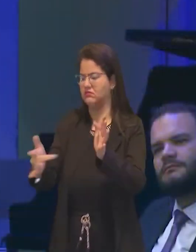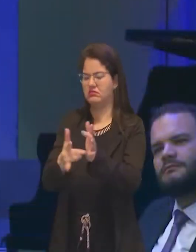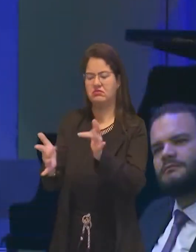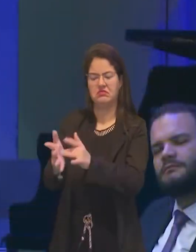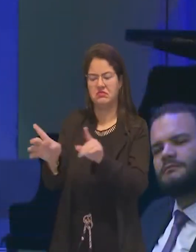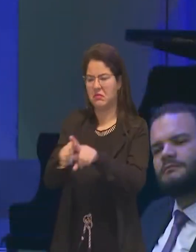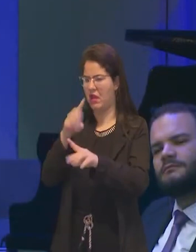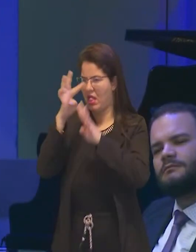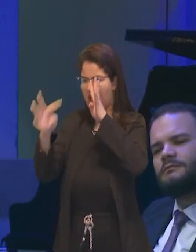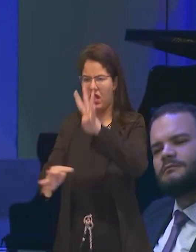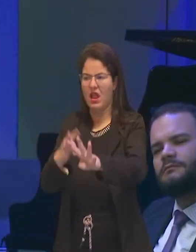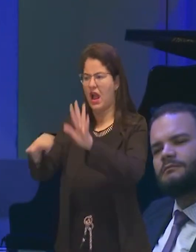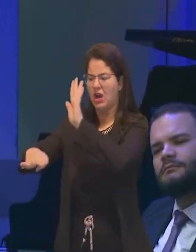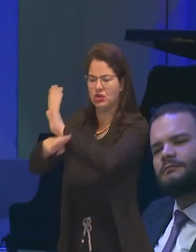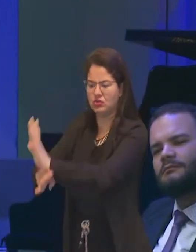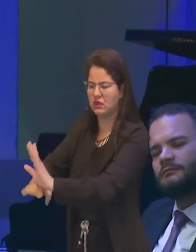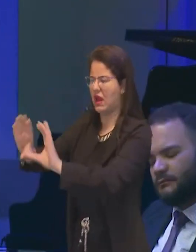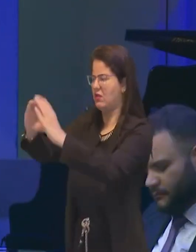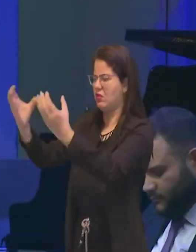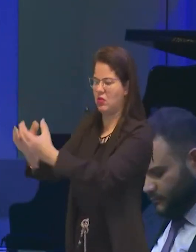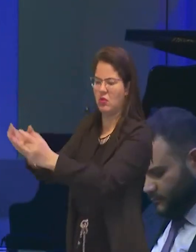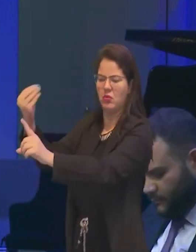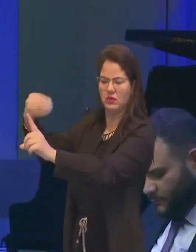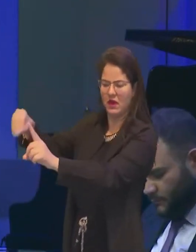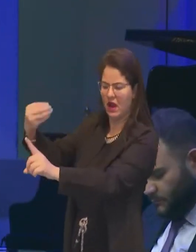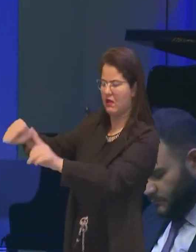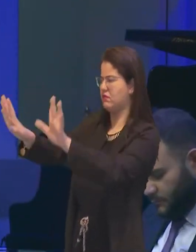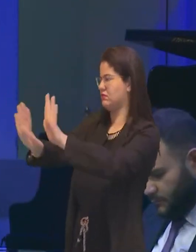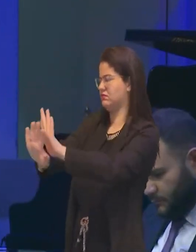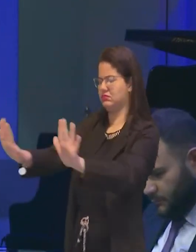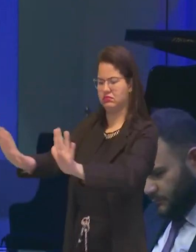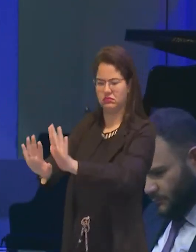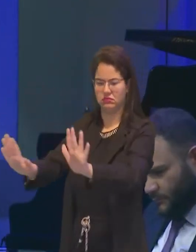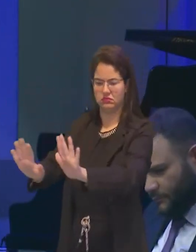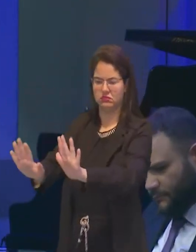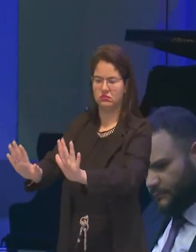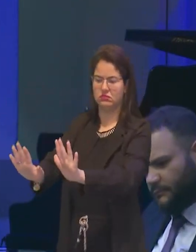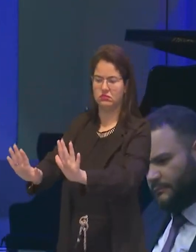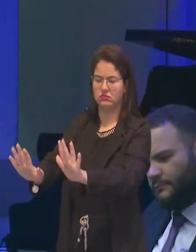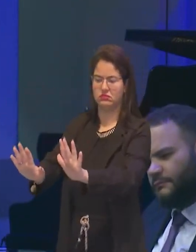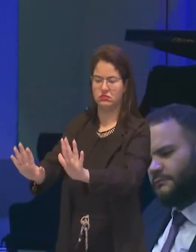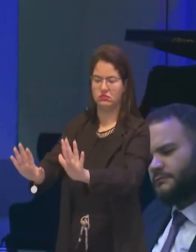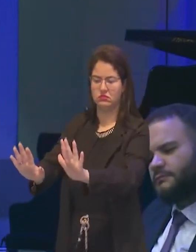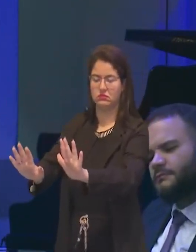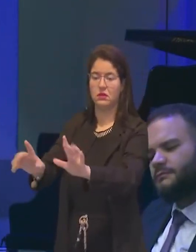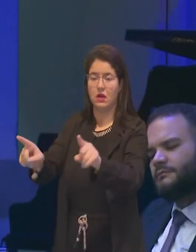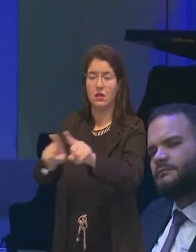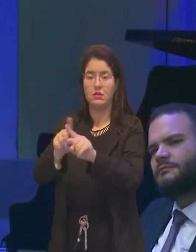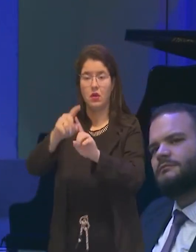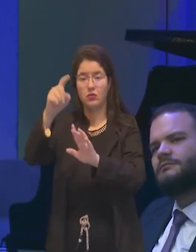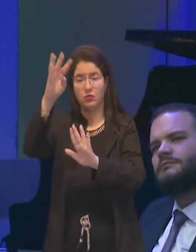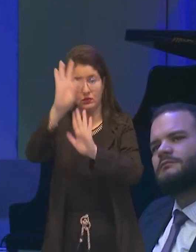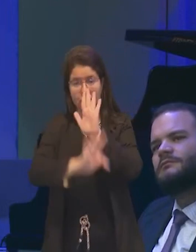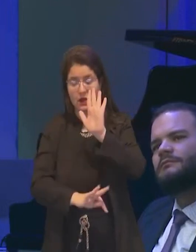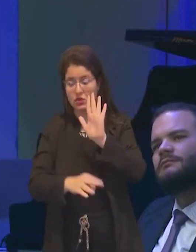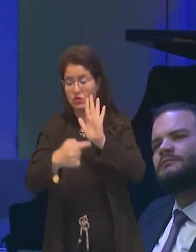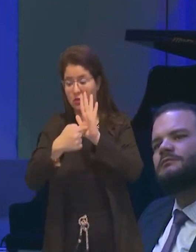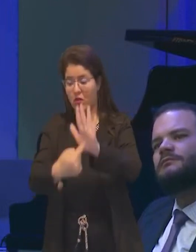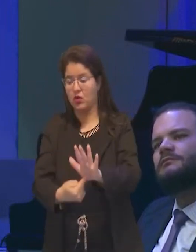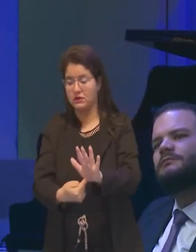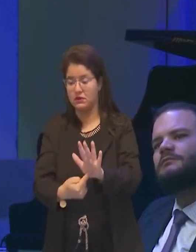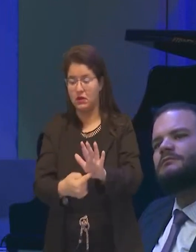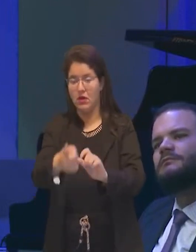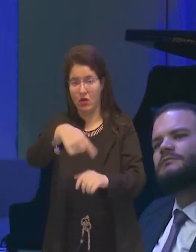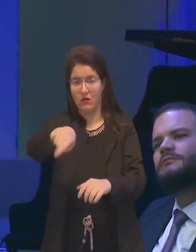condena. Veja de novo o versículo 6, em que ele diz: mas isso tu tens, odeias os atos dos nicolaítas, que eu também